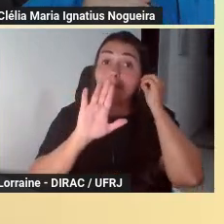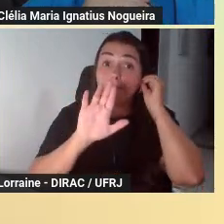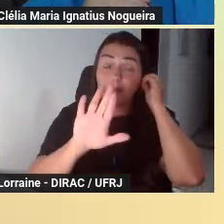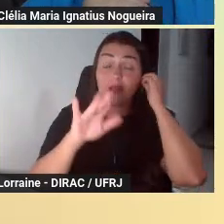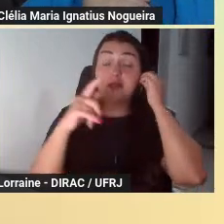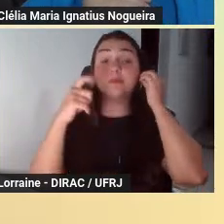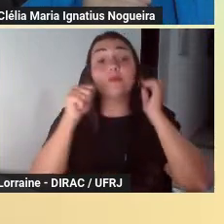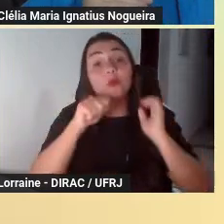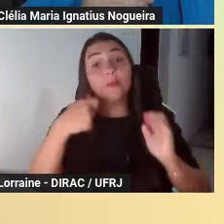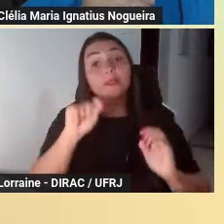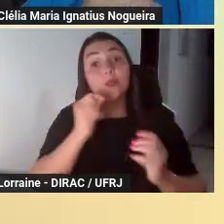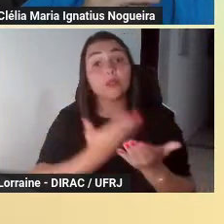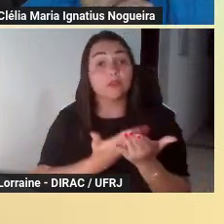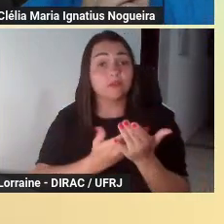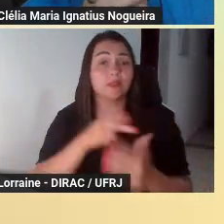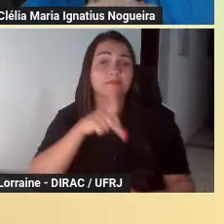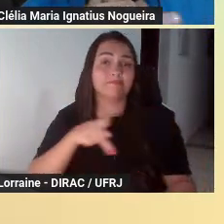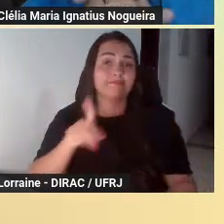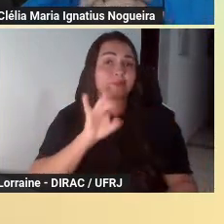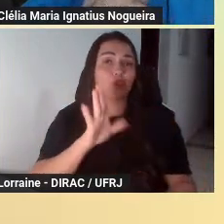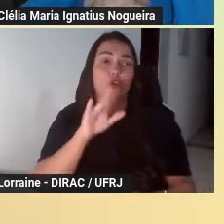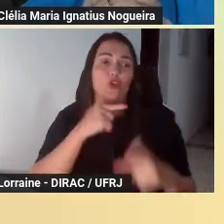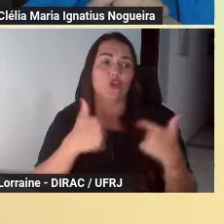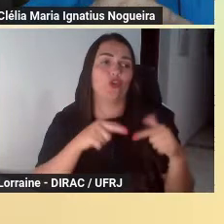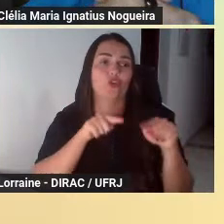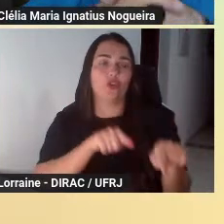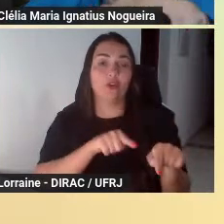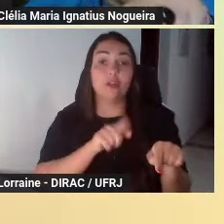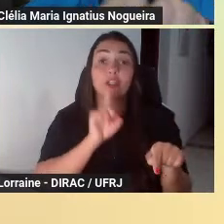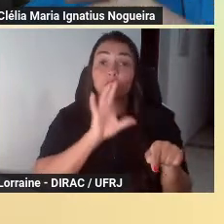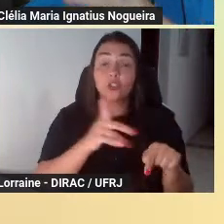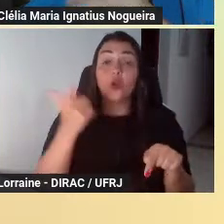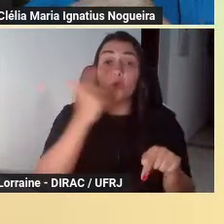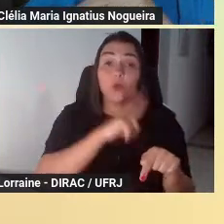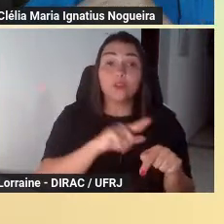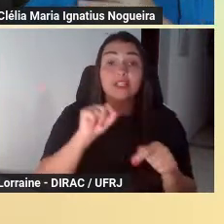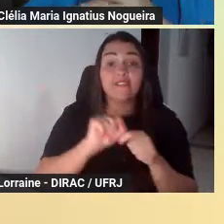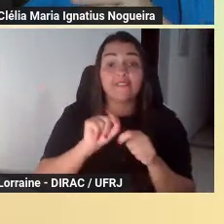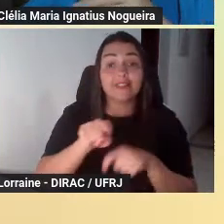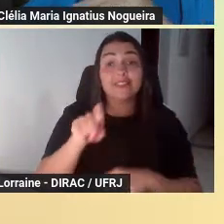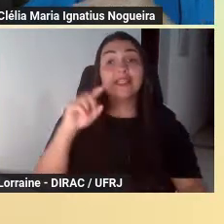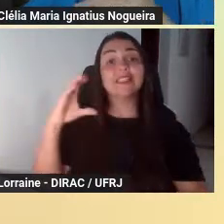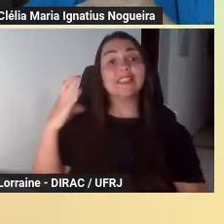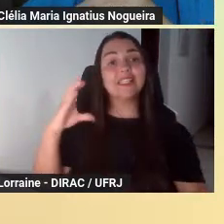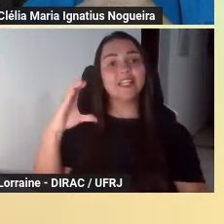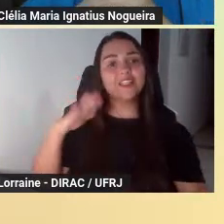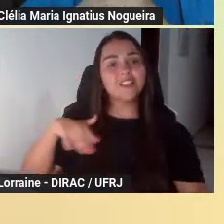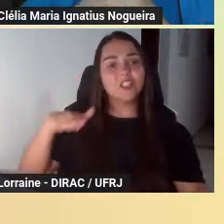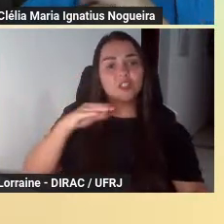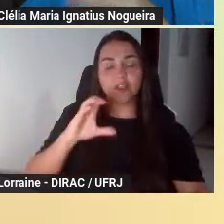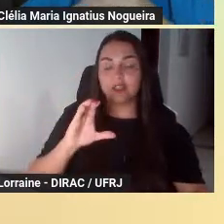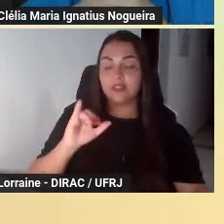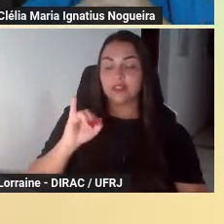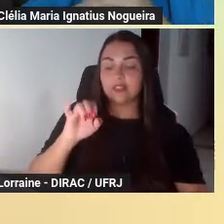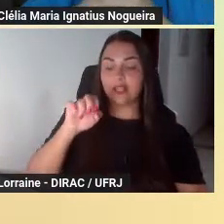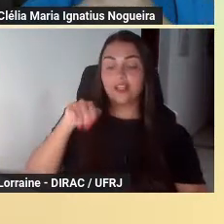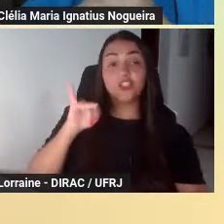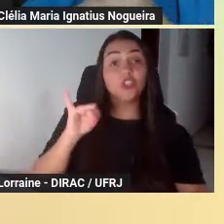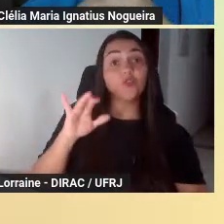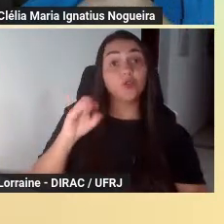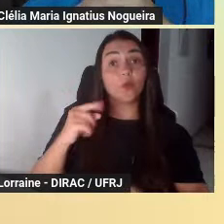magistério. Então, eu só consegui fazer o científico porque me comprometi a fazer